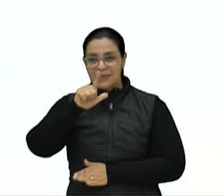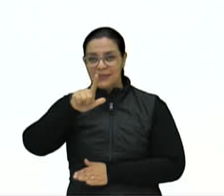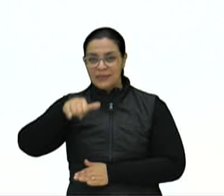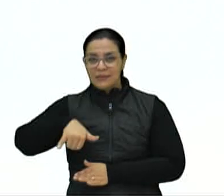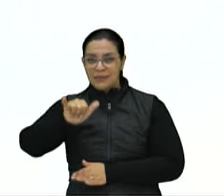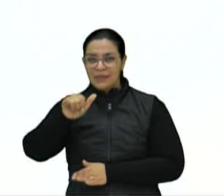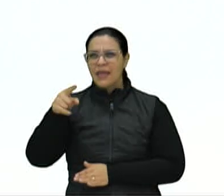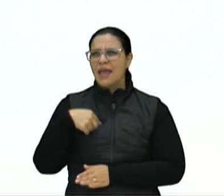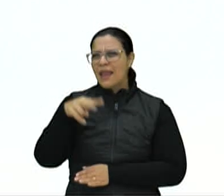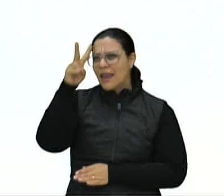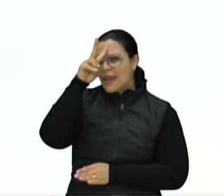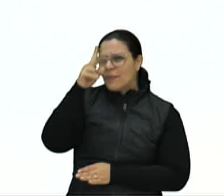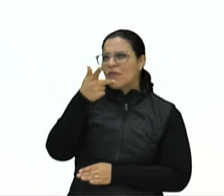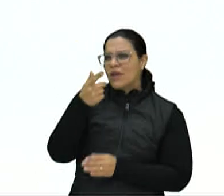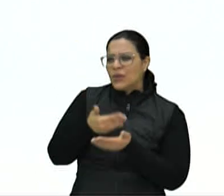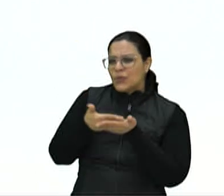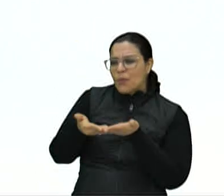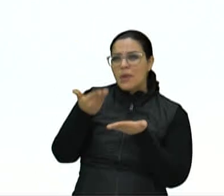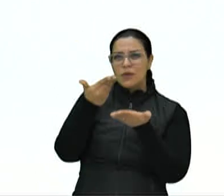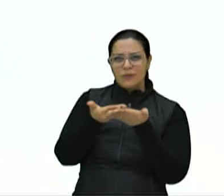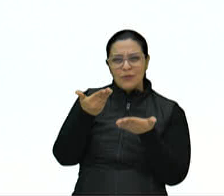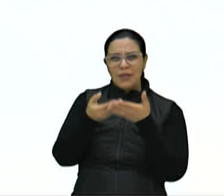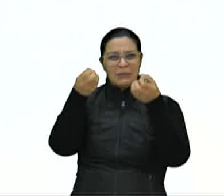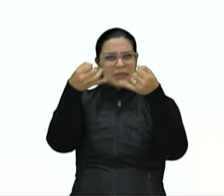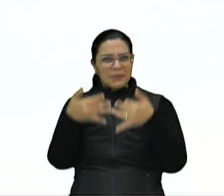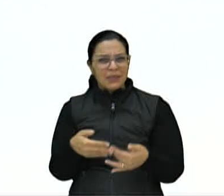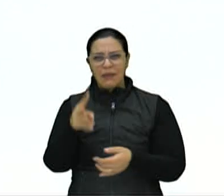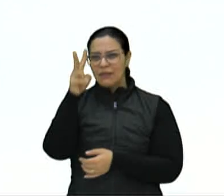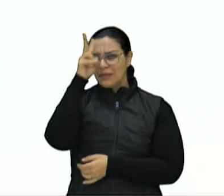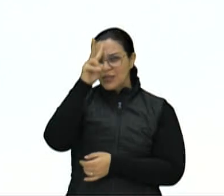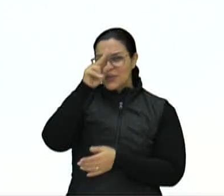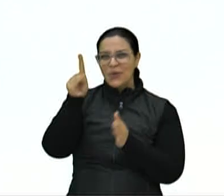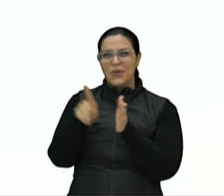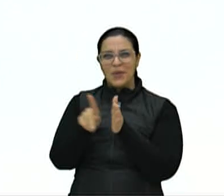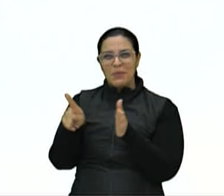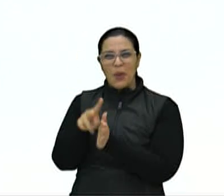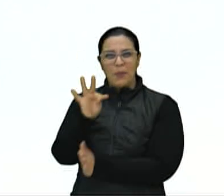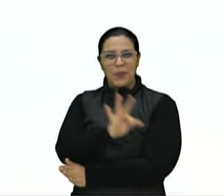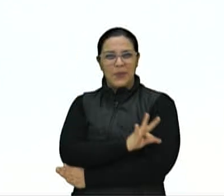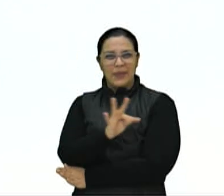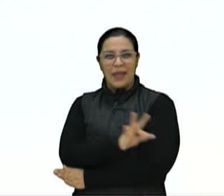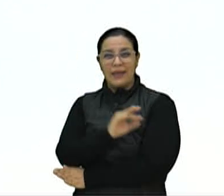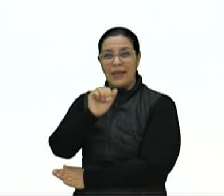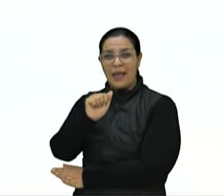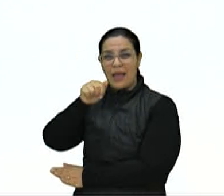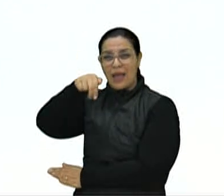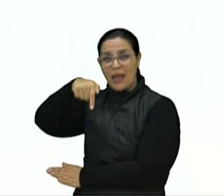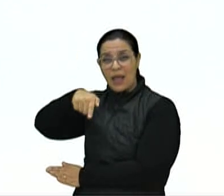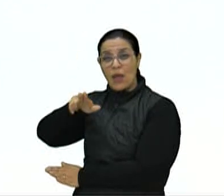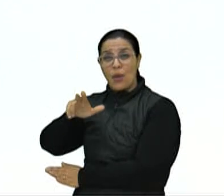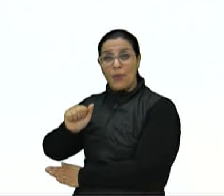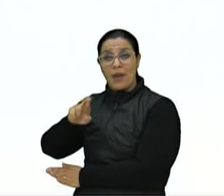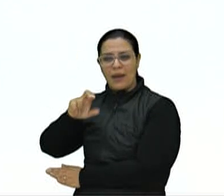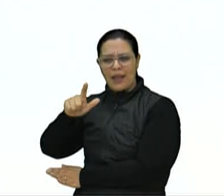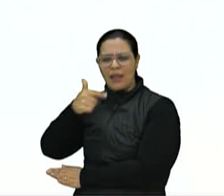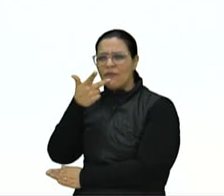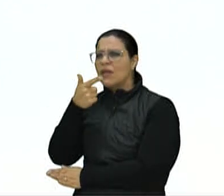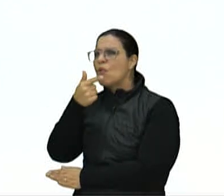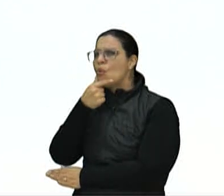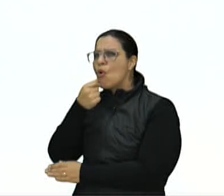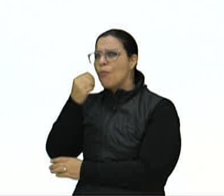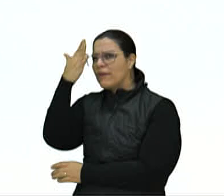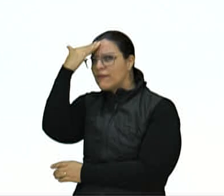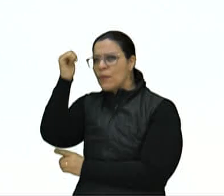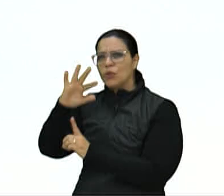que eu tinha comentado lá no início, quando eu falei da história da aquarela, eu comentei que teve um artista que trabalhou com obra abstrata,